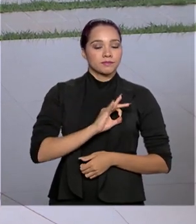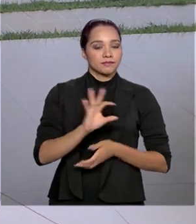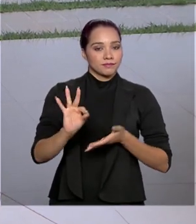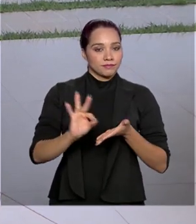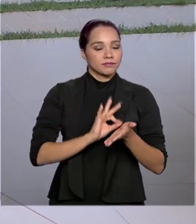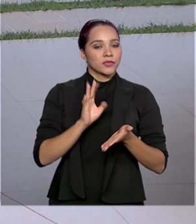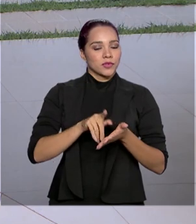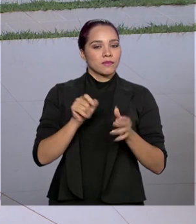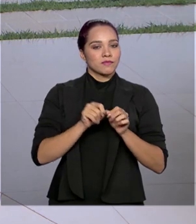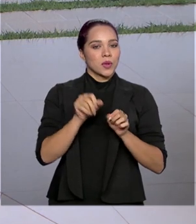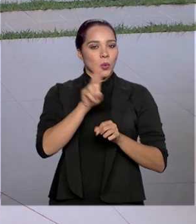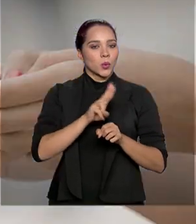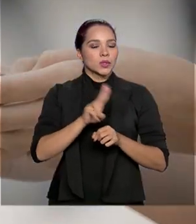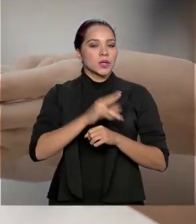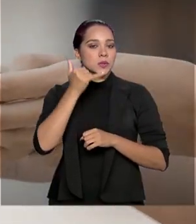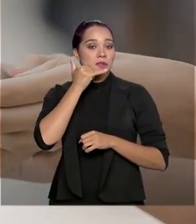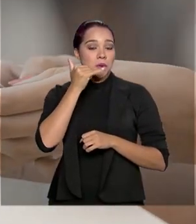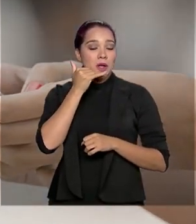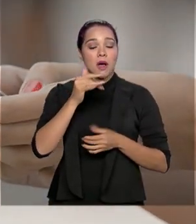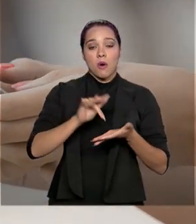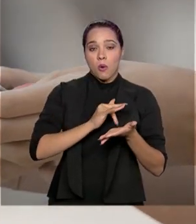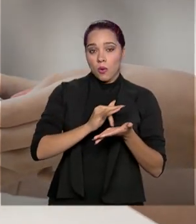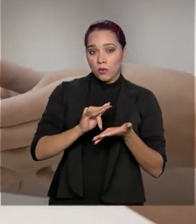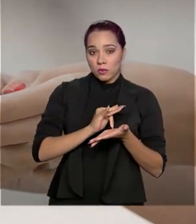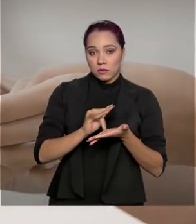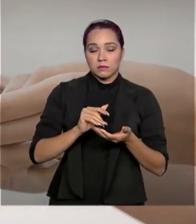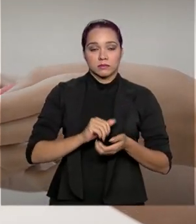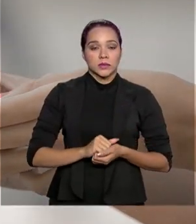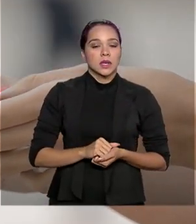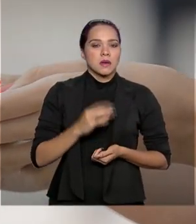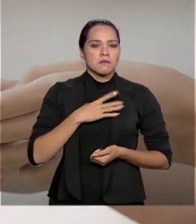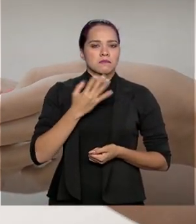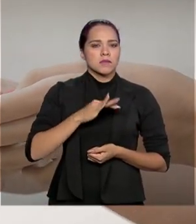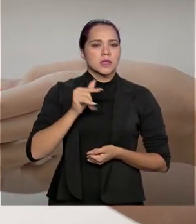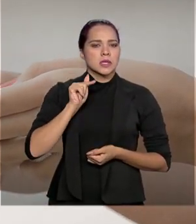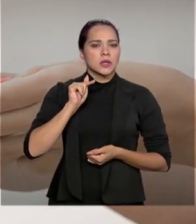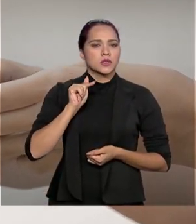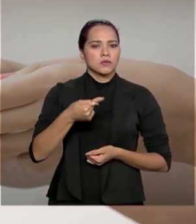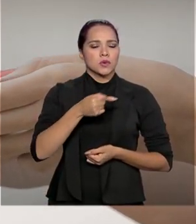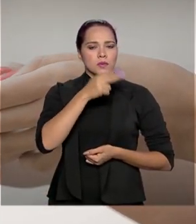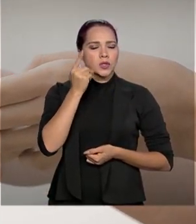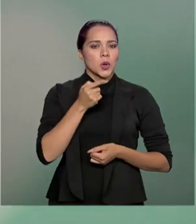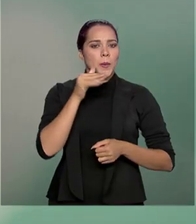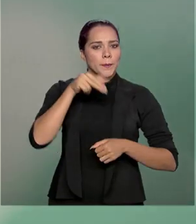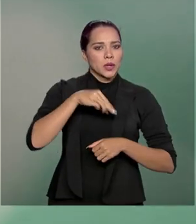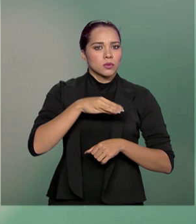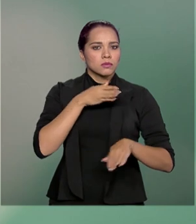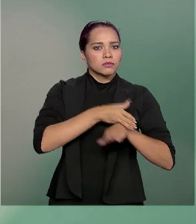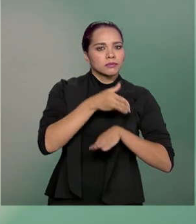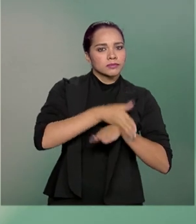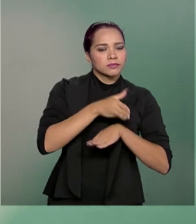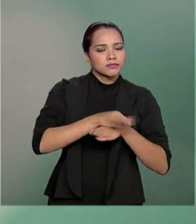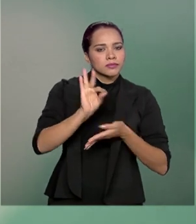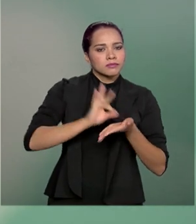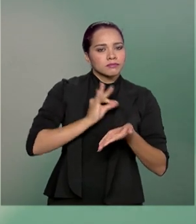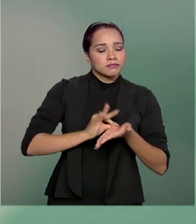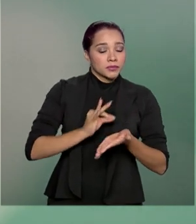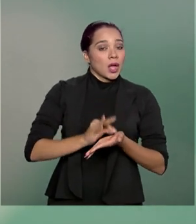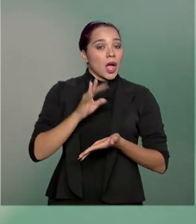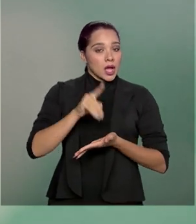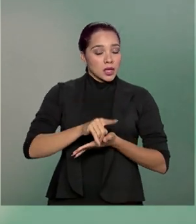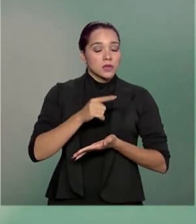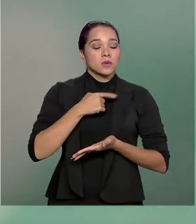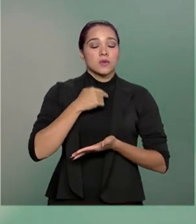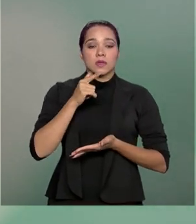têm sido feitas através desses dispositivos, numa média de 7 mil por minuto, o é um recorde. Essas mudanças vão